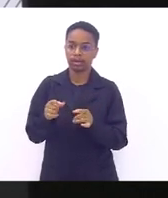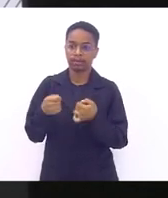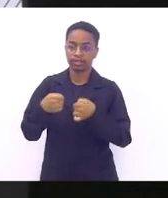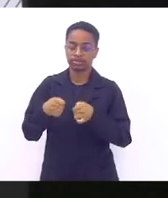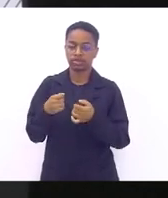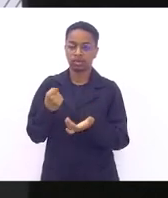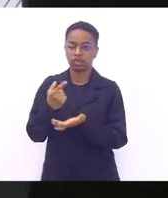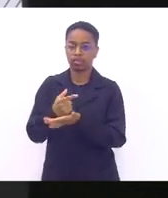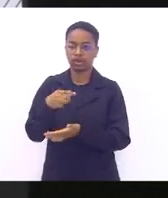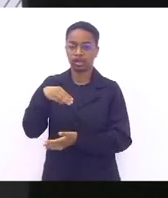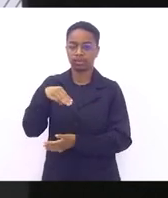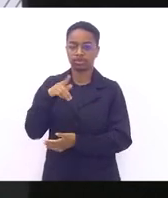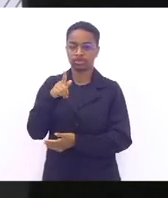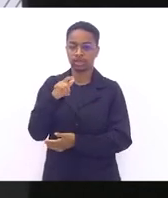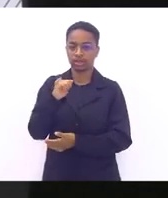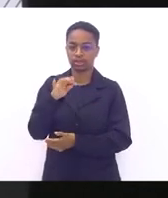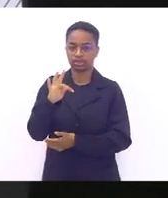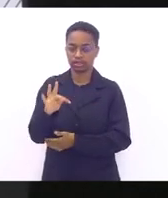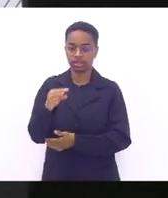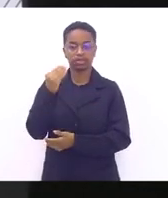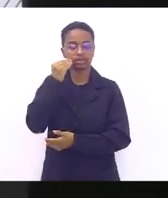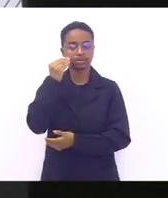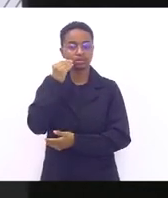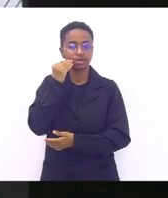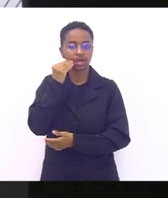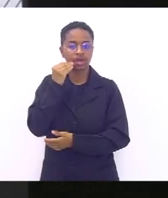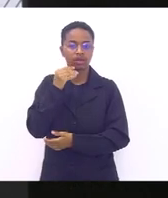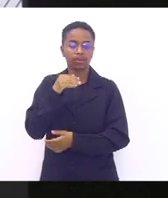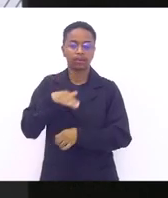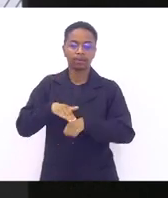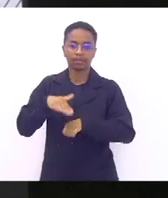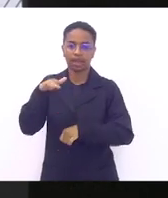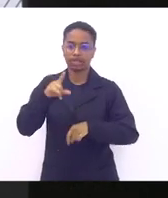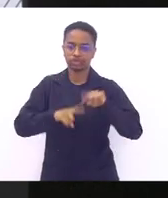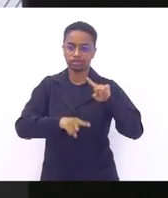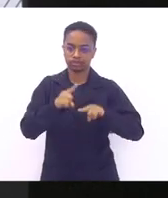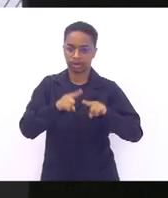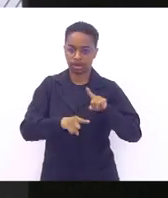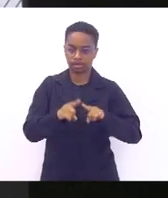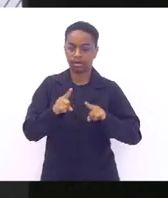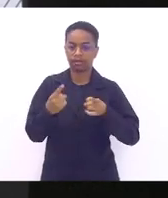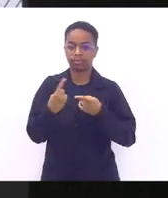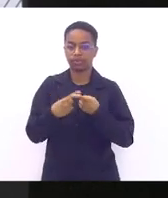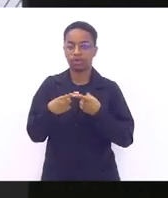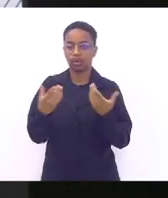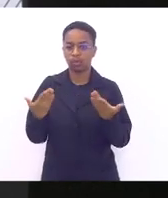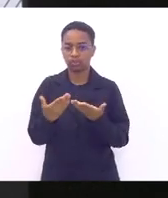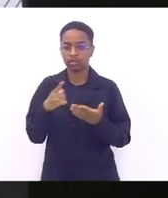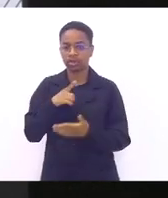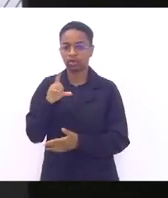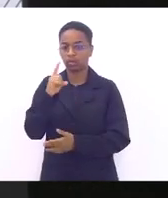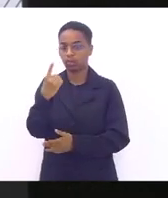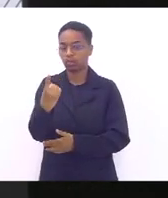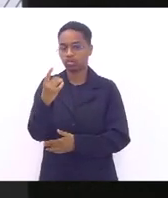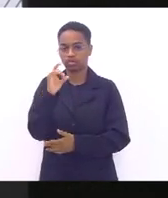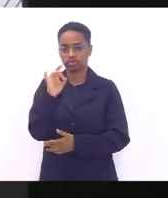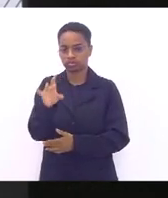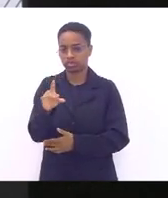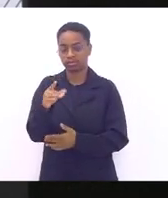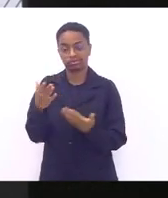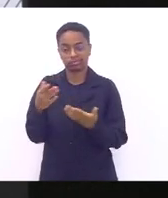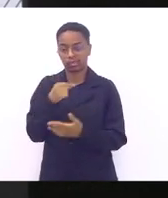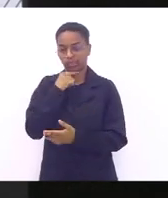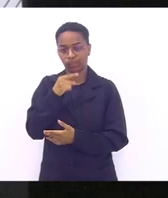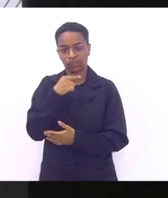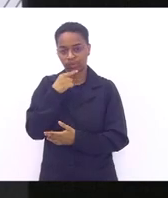a cultura líquida, para a gente ter mais máquinas. Hoje, a gente só tem uma no LACEN, né, o LACEN para atender todo o Estado. Isso